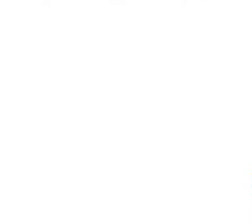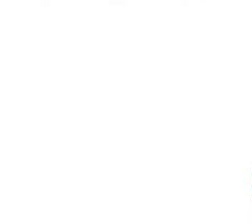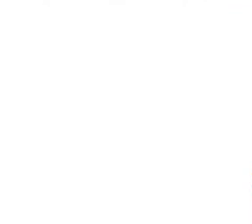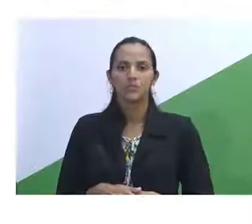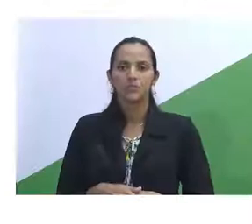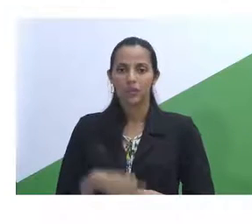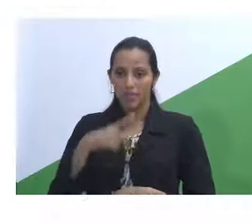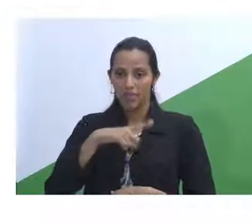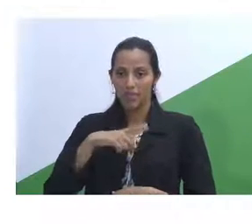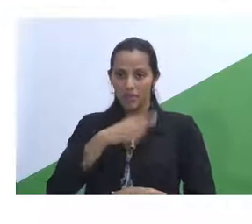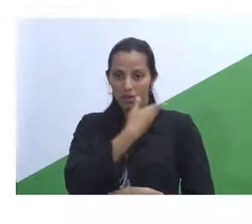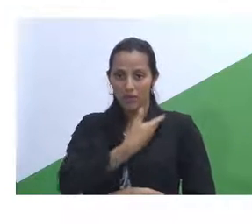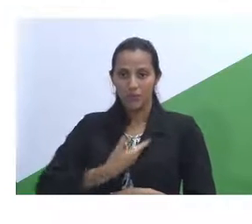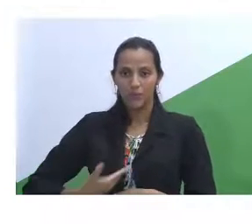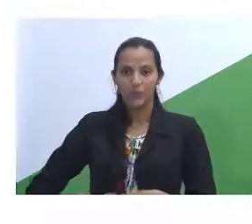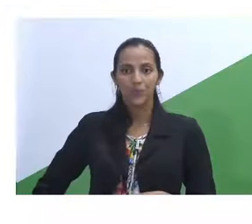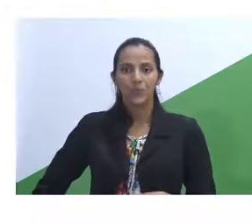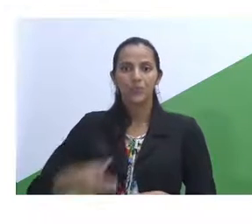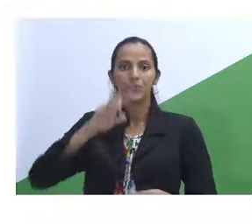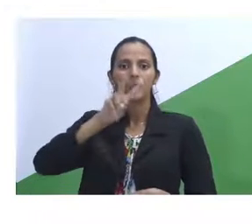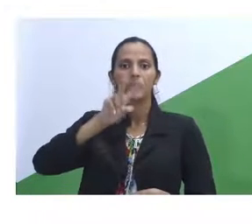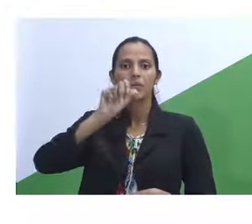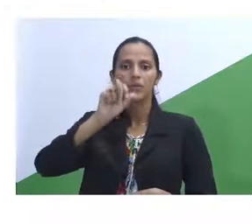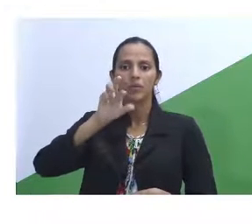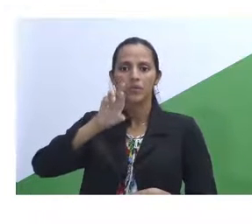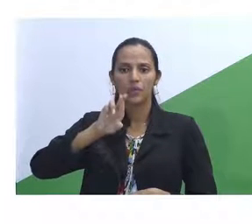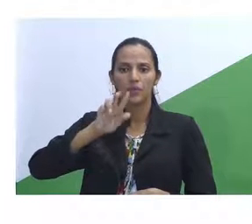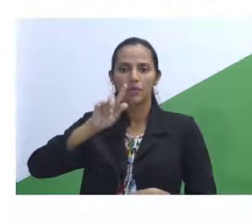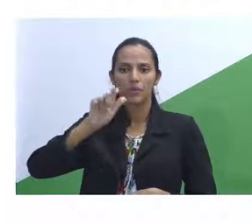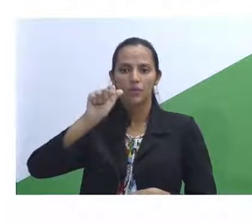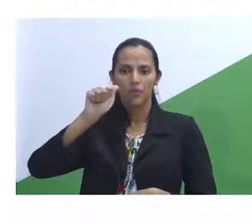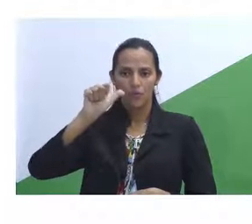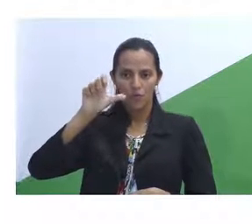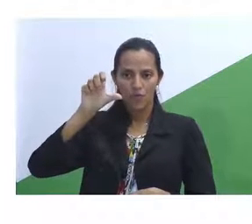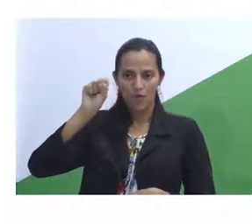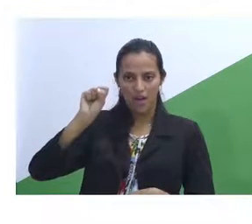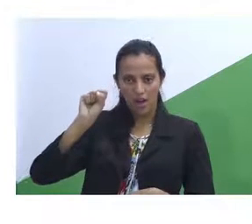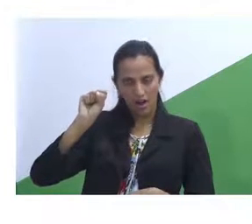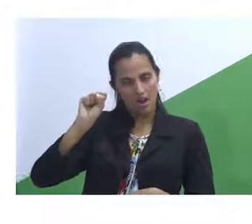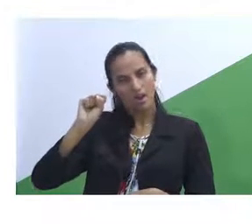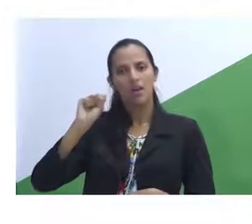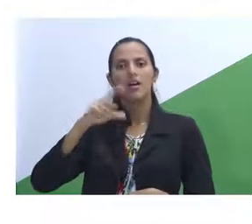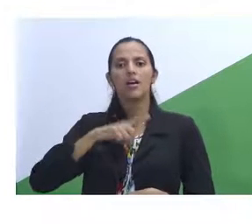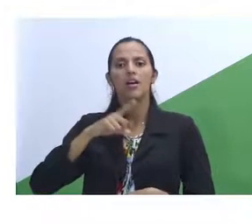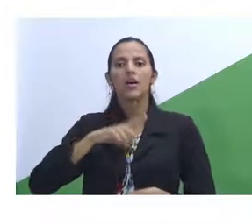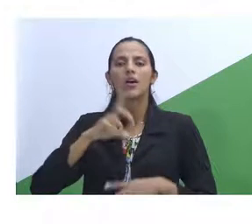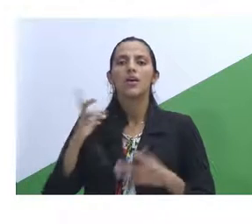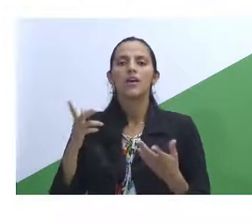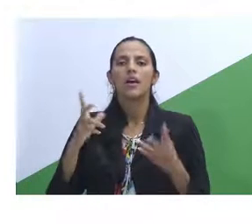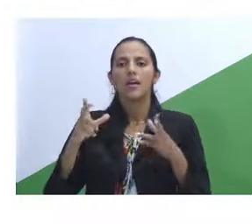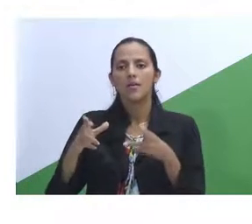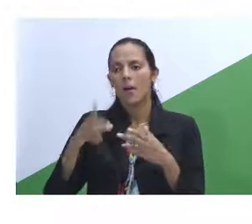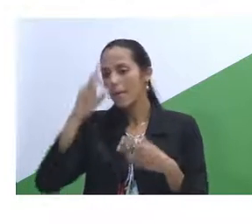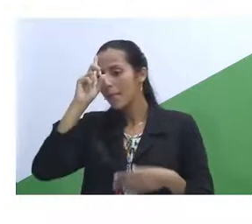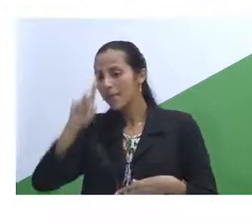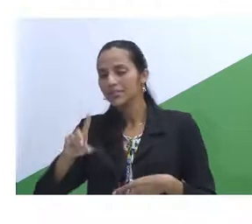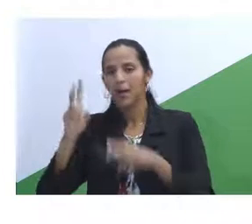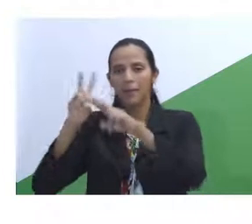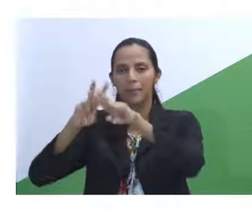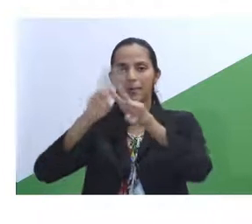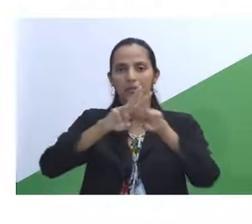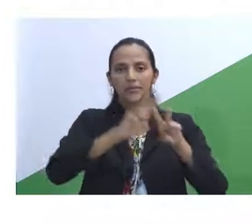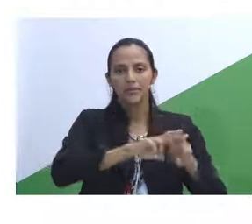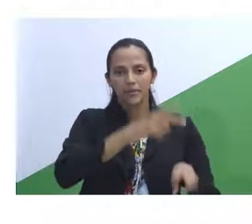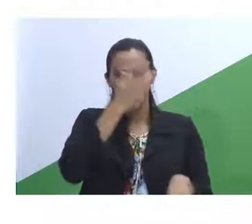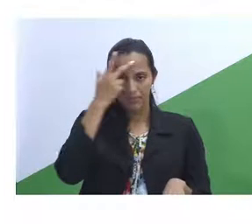O governo varguista vai se aproveitar, então, desse episódio para mandar muitos adversários para a cadeia, né? Então, ou seja,